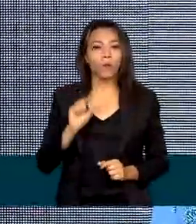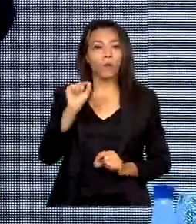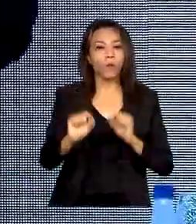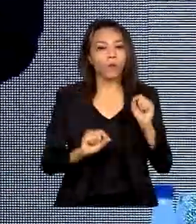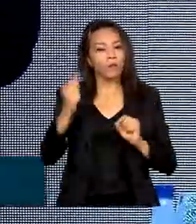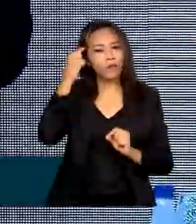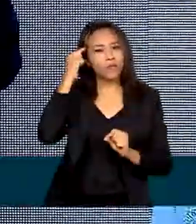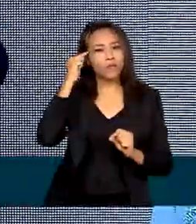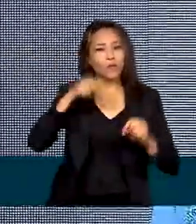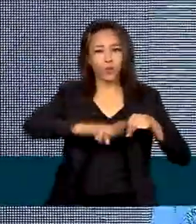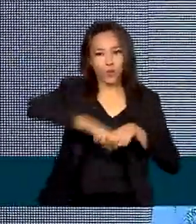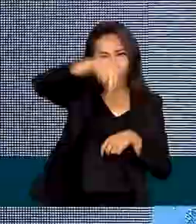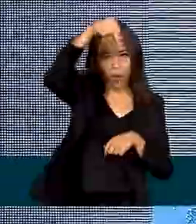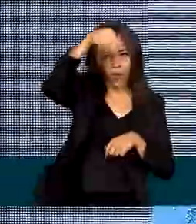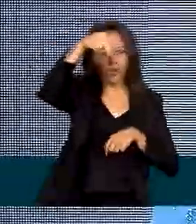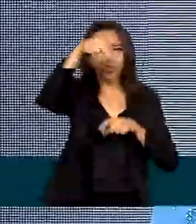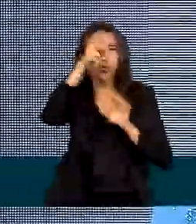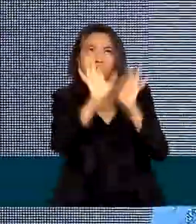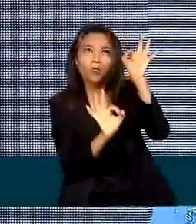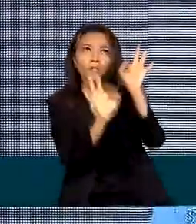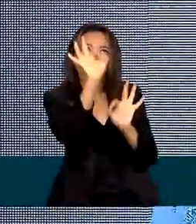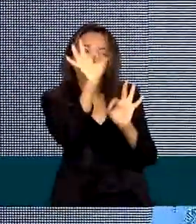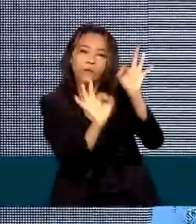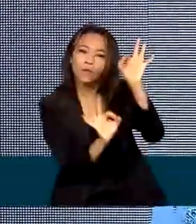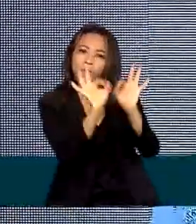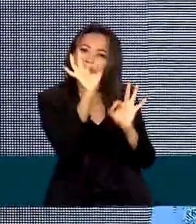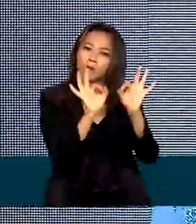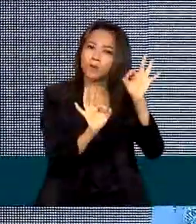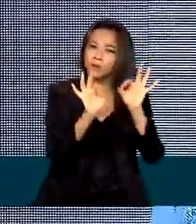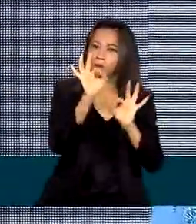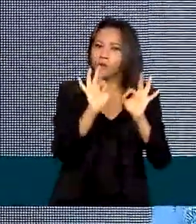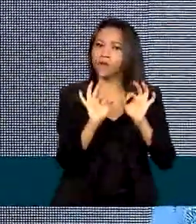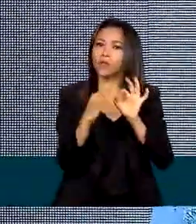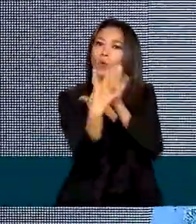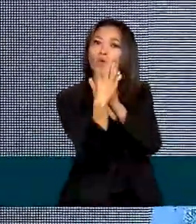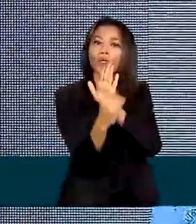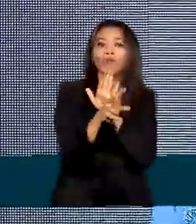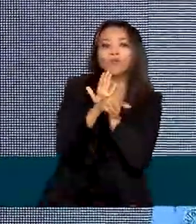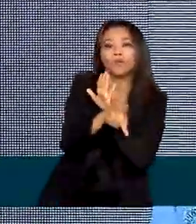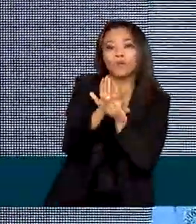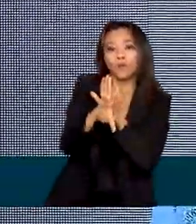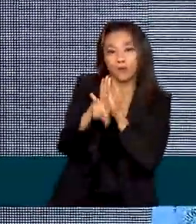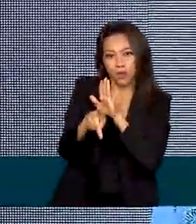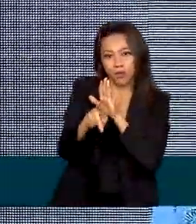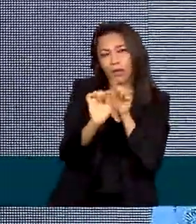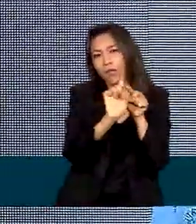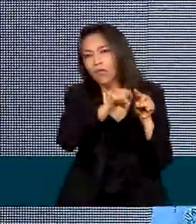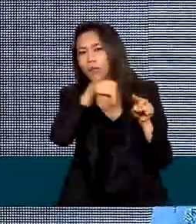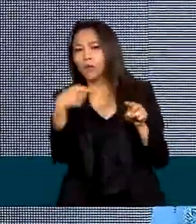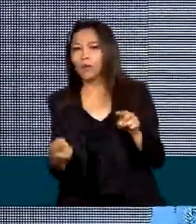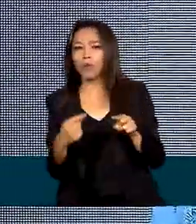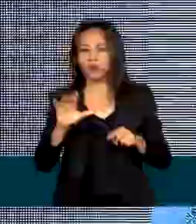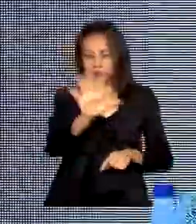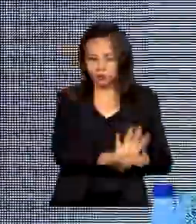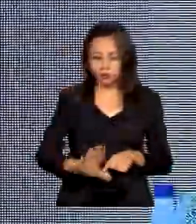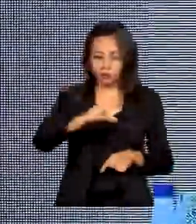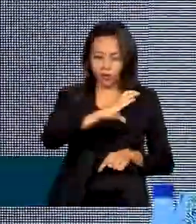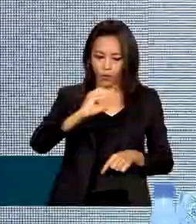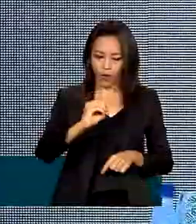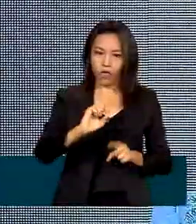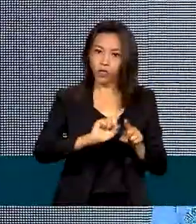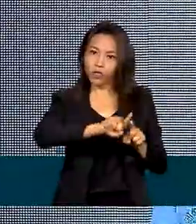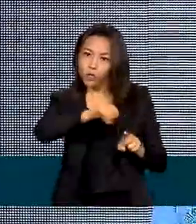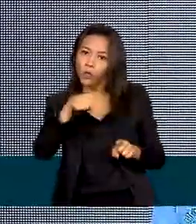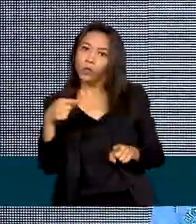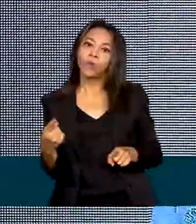do país que vai ser feito no formato Possivelmente de PPP depois um outro no centro-oeste um outro no